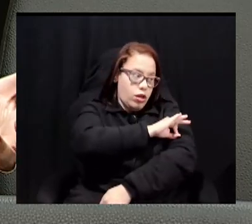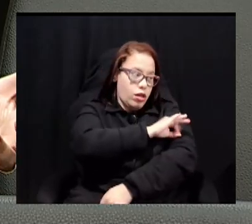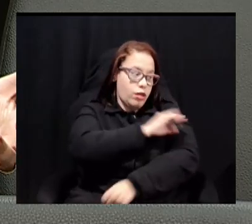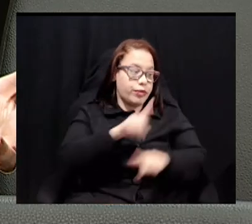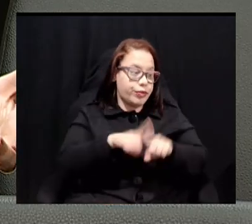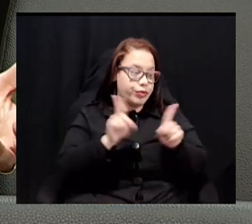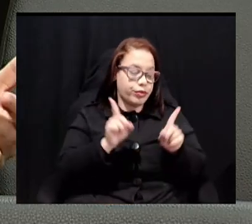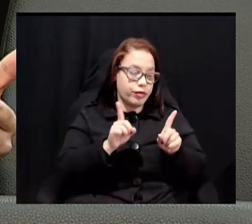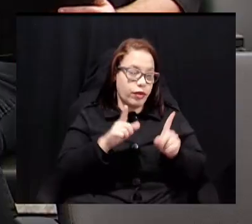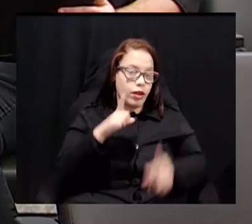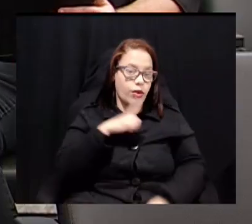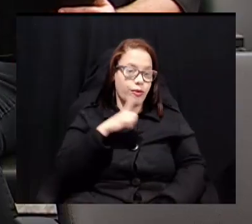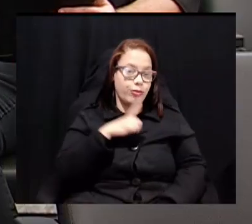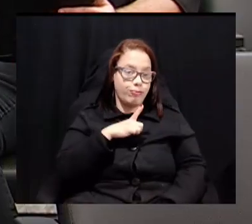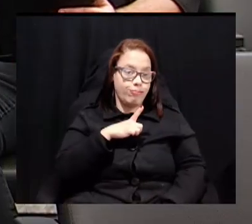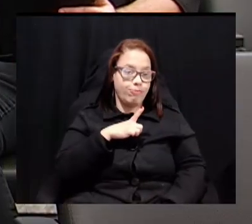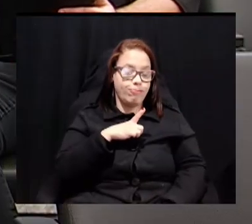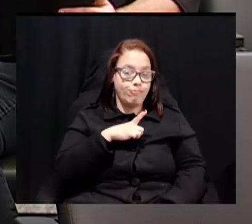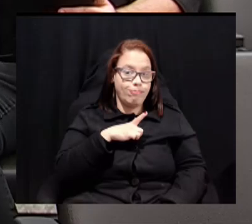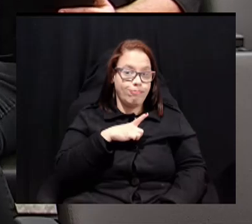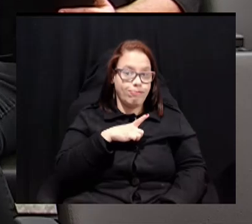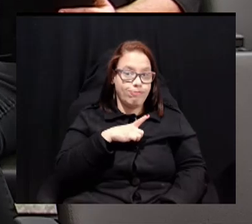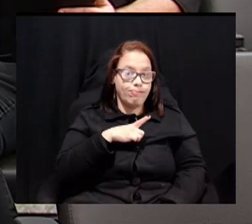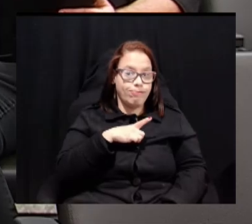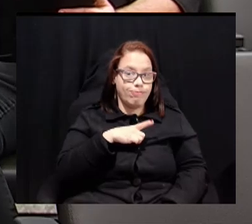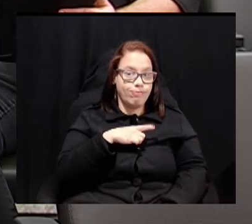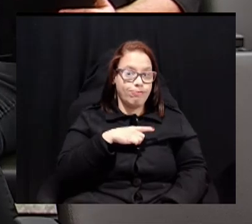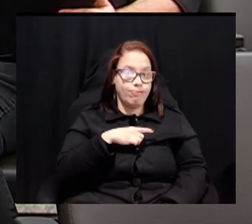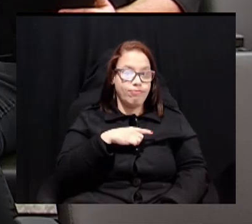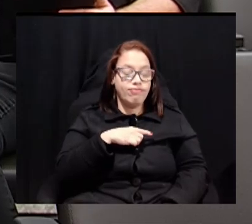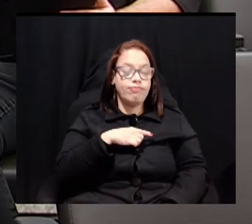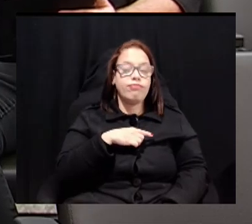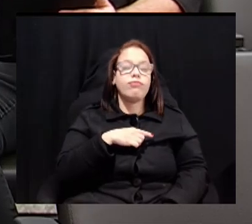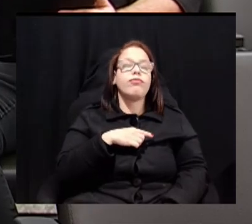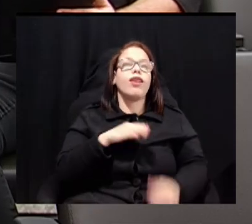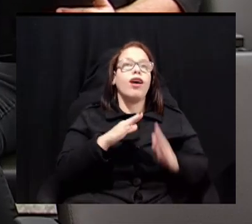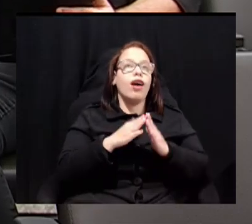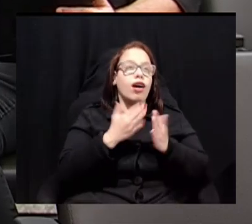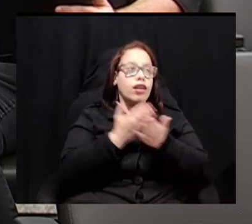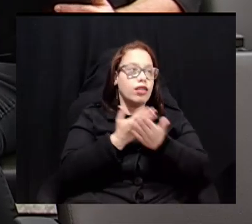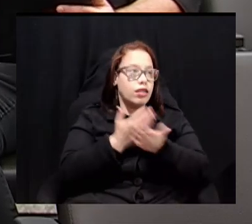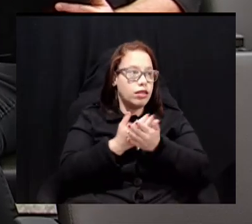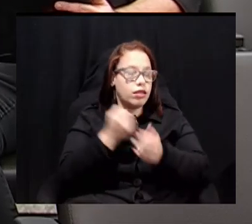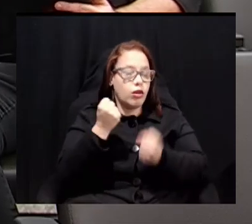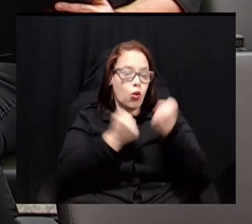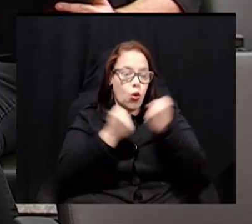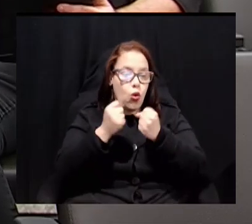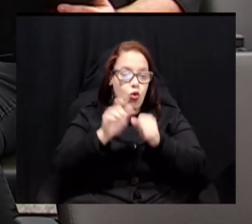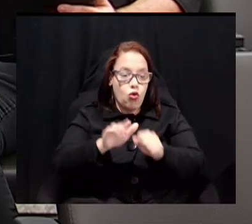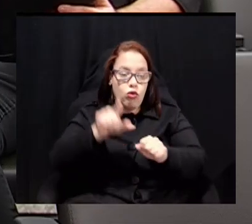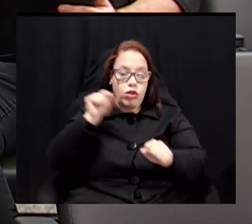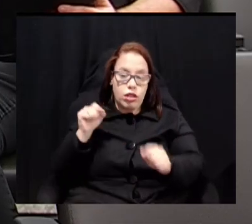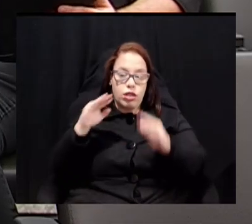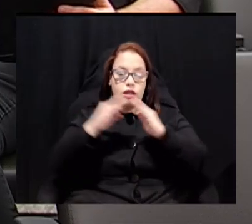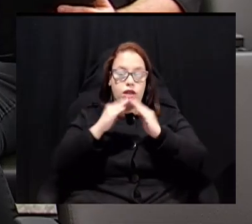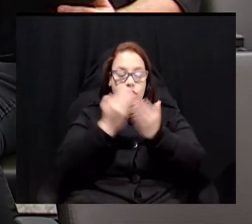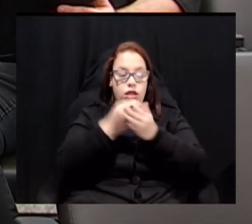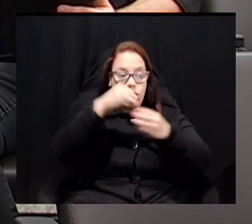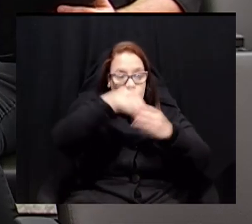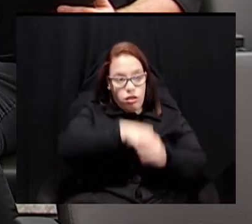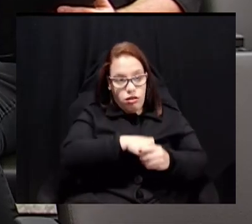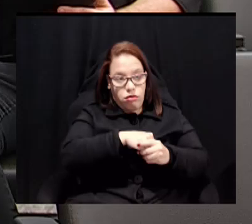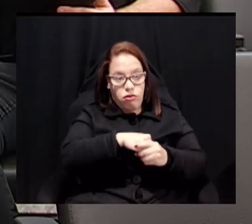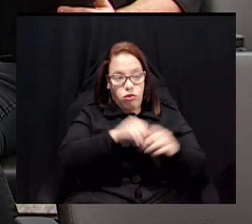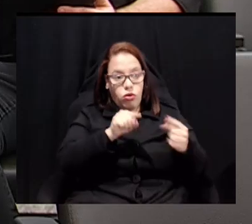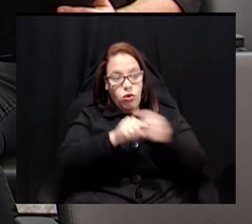um grande fluxo de vans escolares que passam ali para deixar as crianças que saem da escola e ficam ali no contraturno, ou que